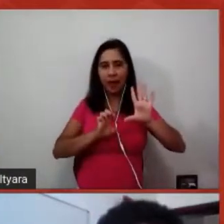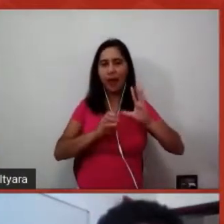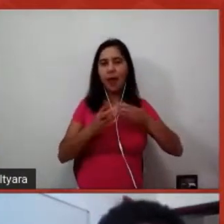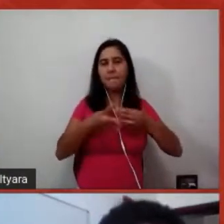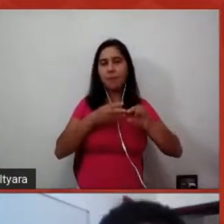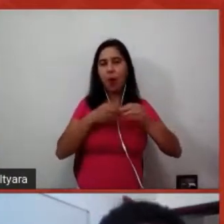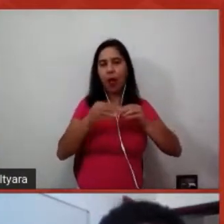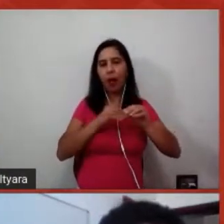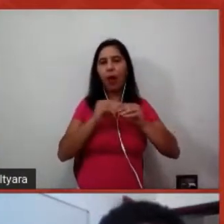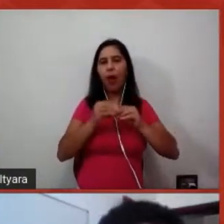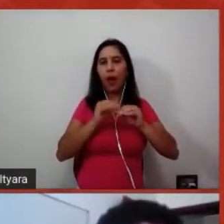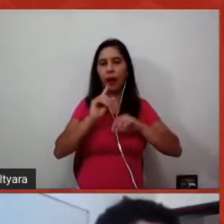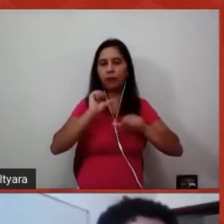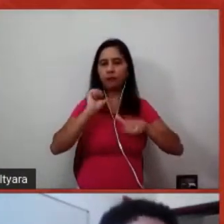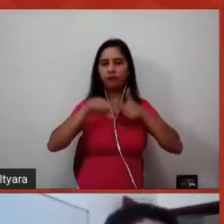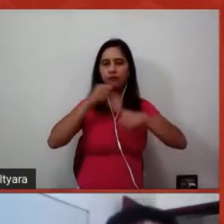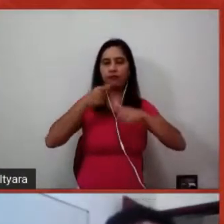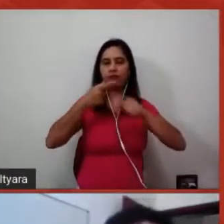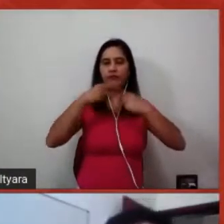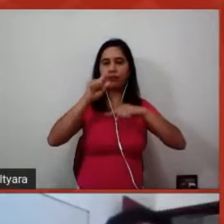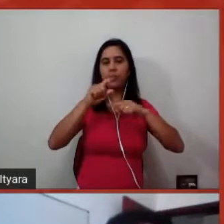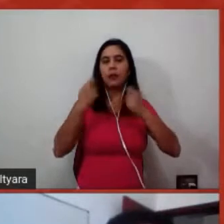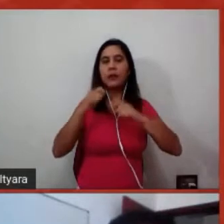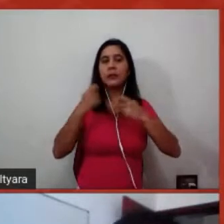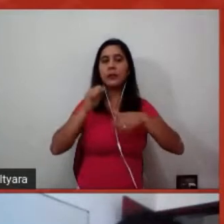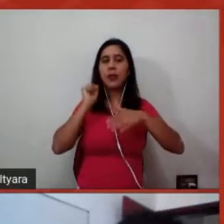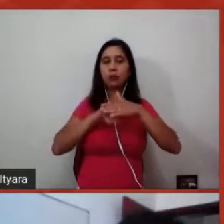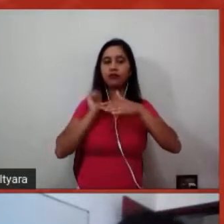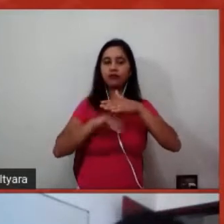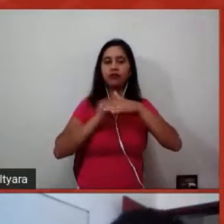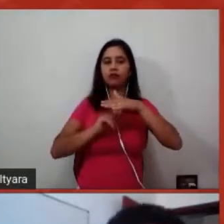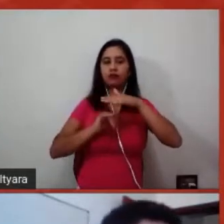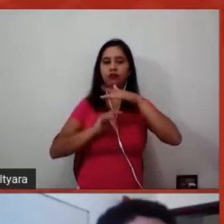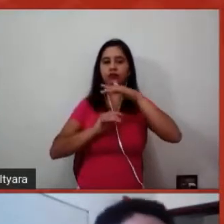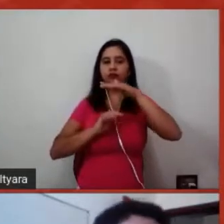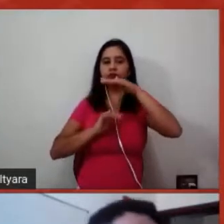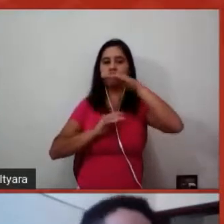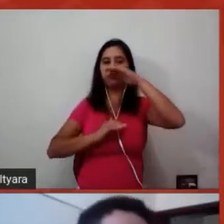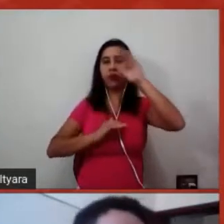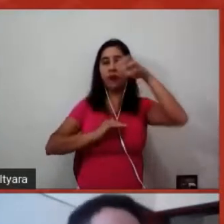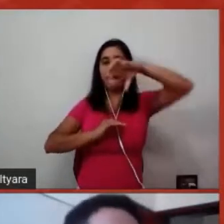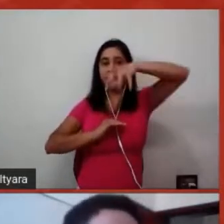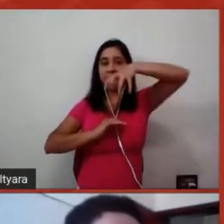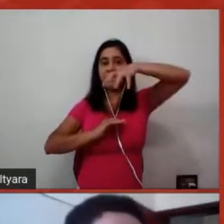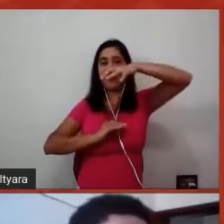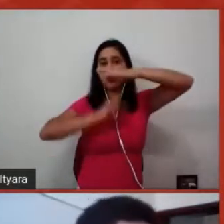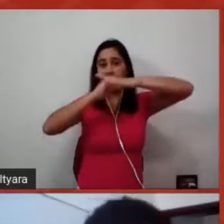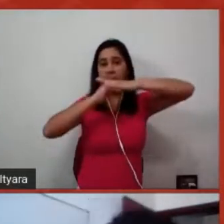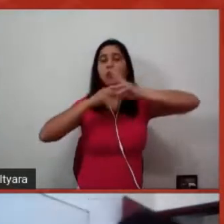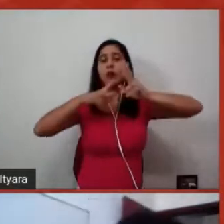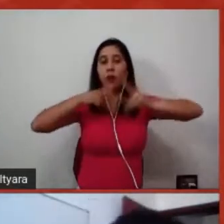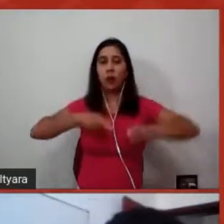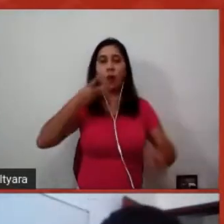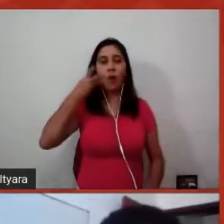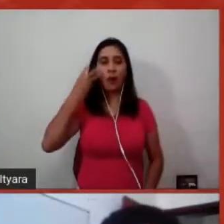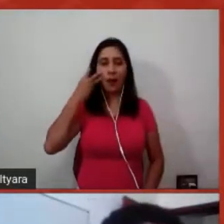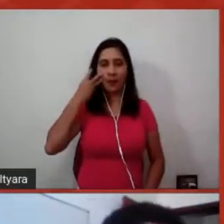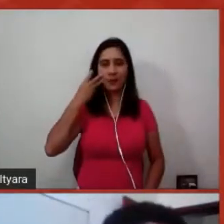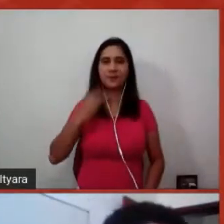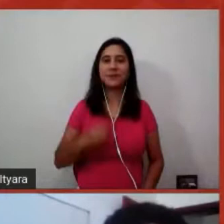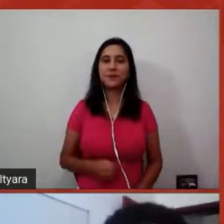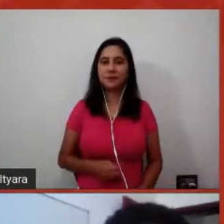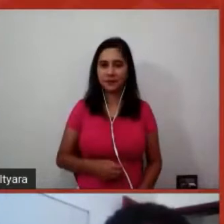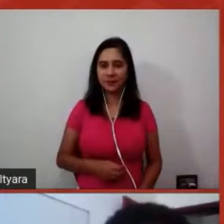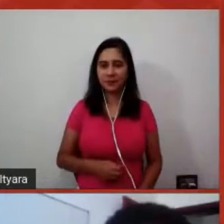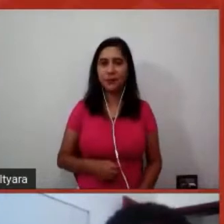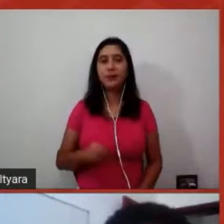são voláteis, necessitando estocagem em recipientes fechados, como os gatos aparentam ser.